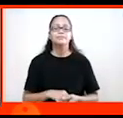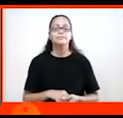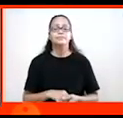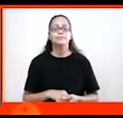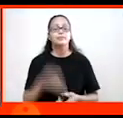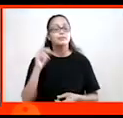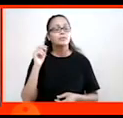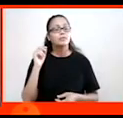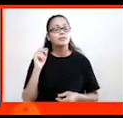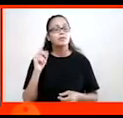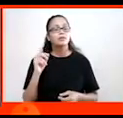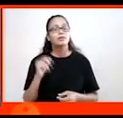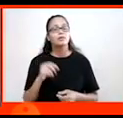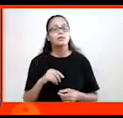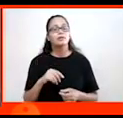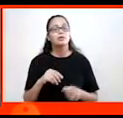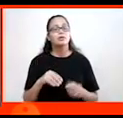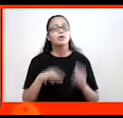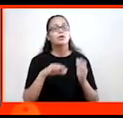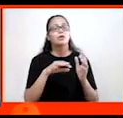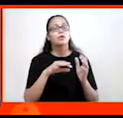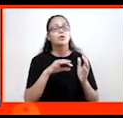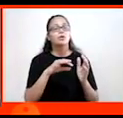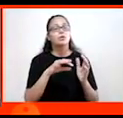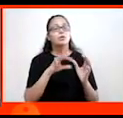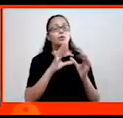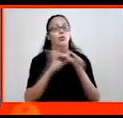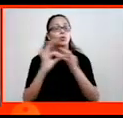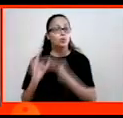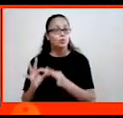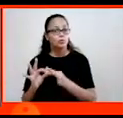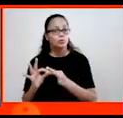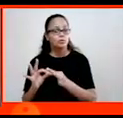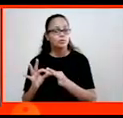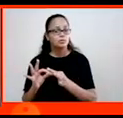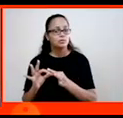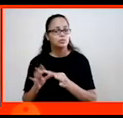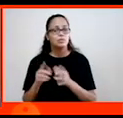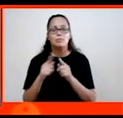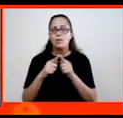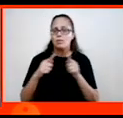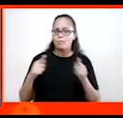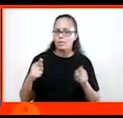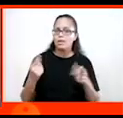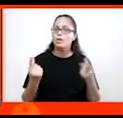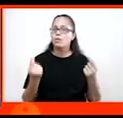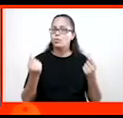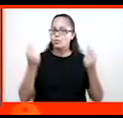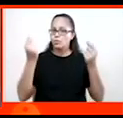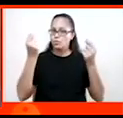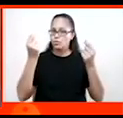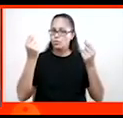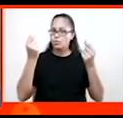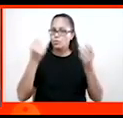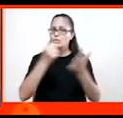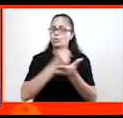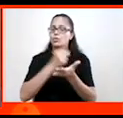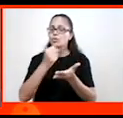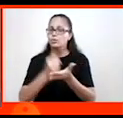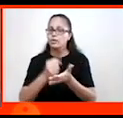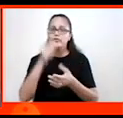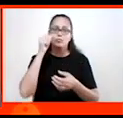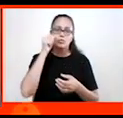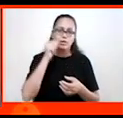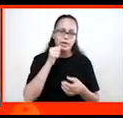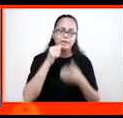vamos retornar aí para o contexto da Revolução Industrial. Então, para aumentar o lucro, os empresários contratavam mulheres e crianças por salários